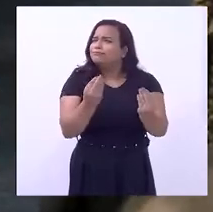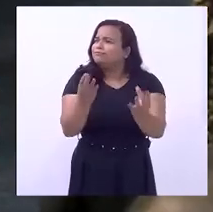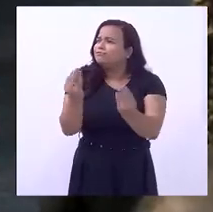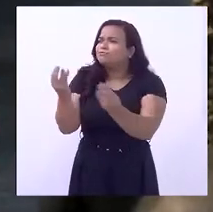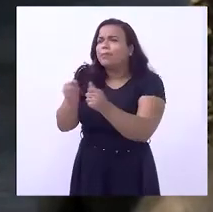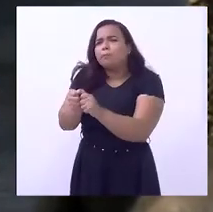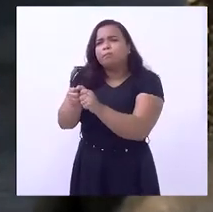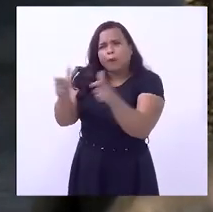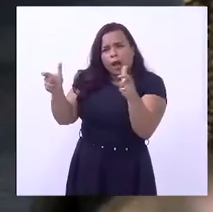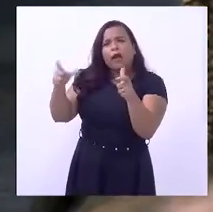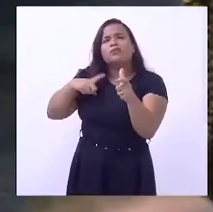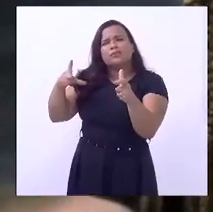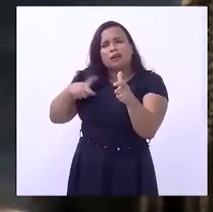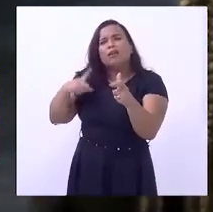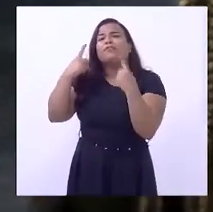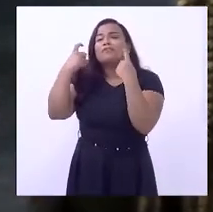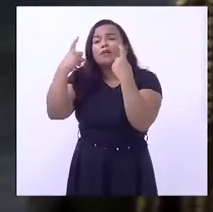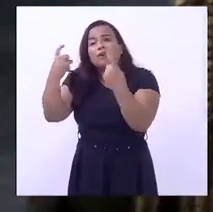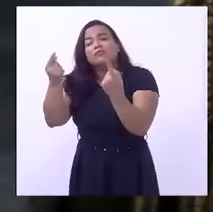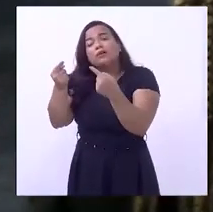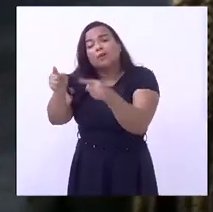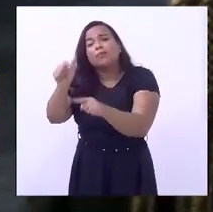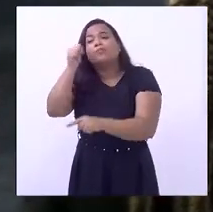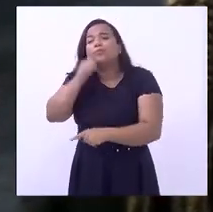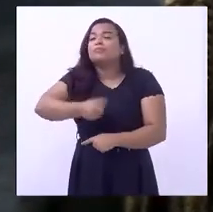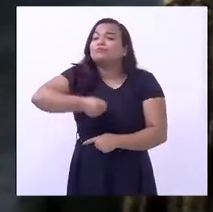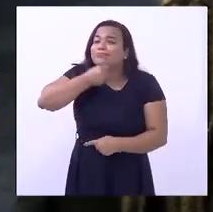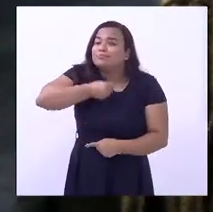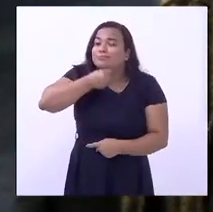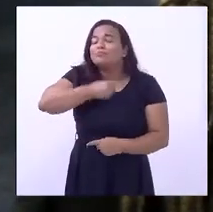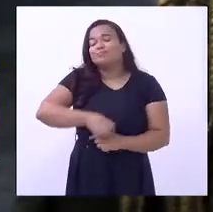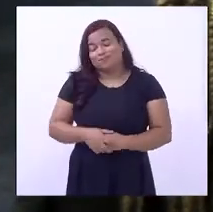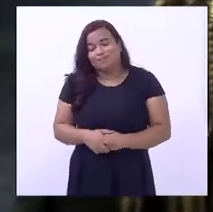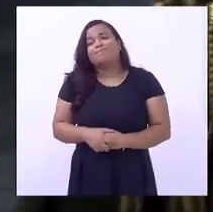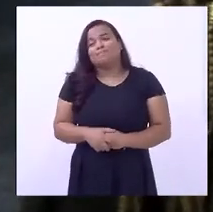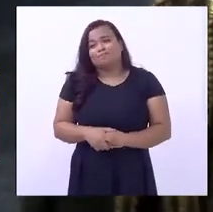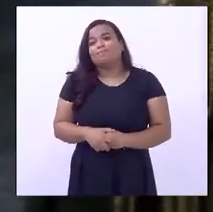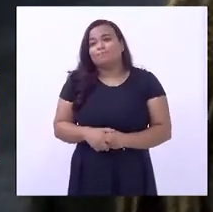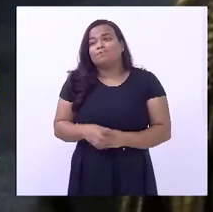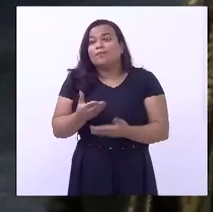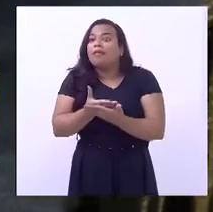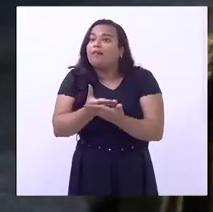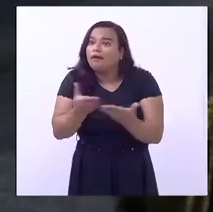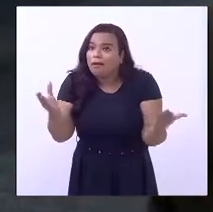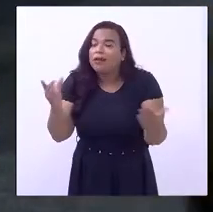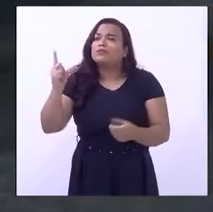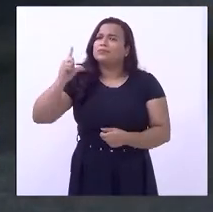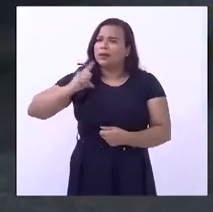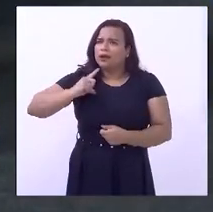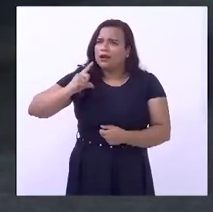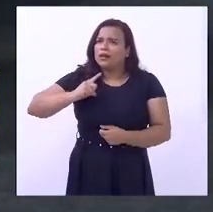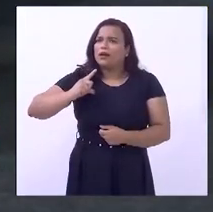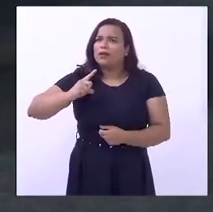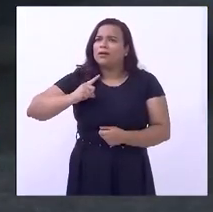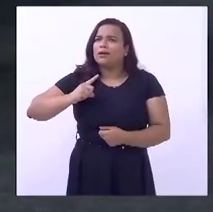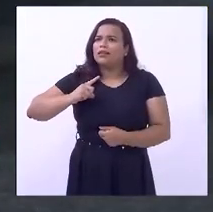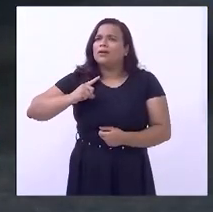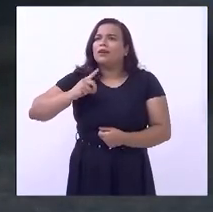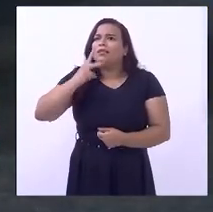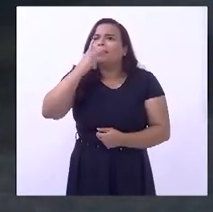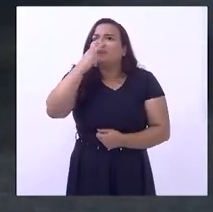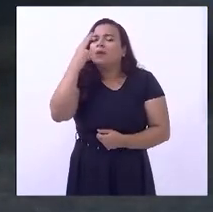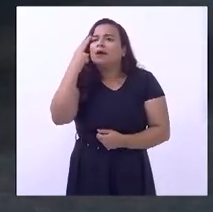de casos de violência às mulheres idosas, que elas é que acabam na ausência e